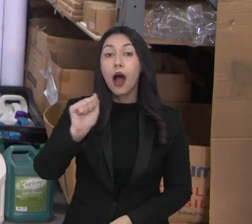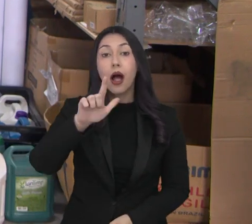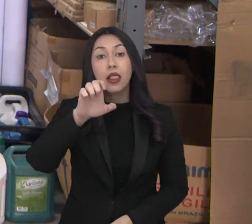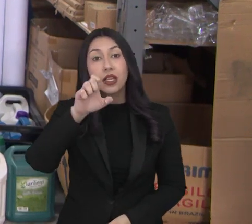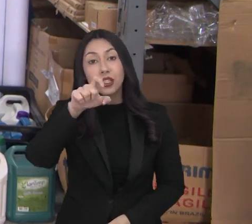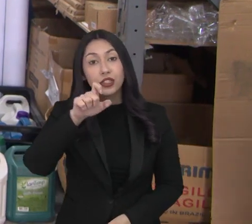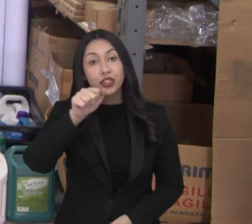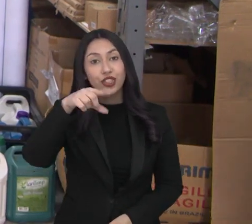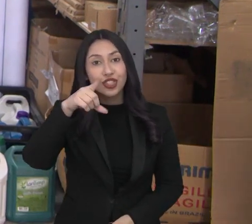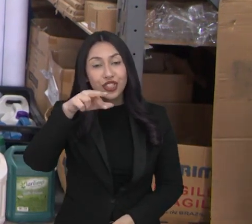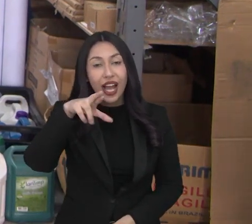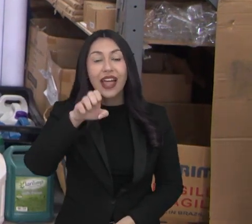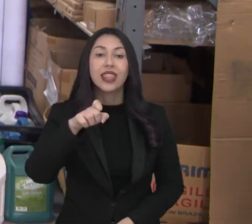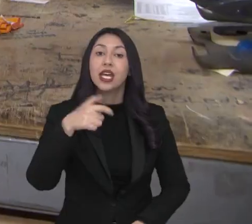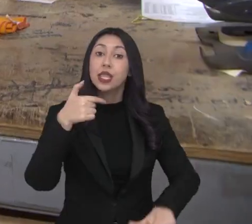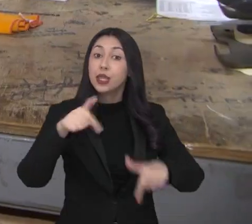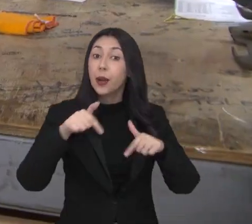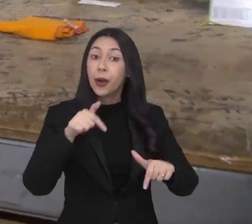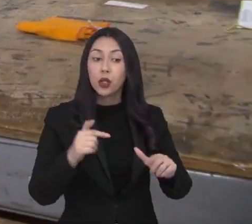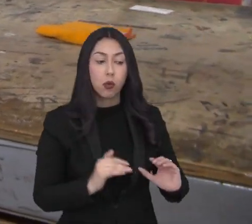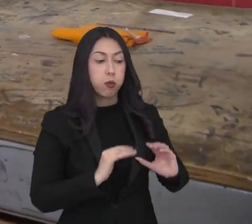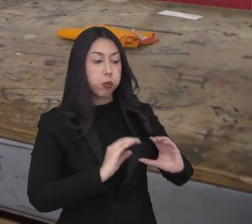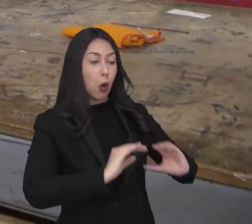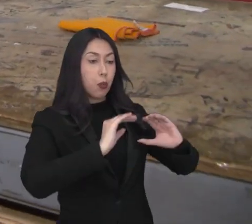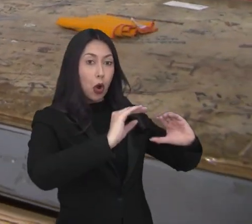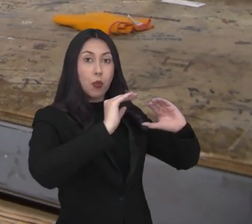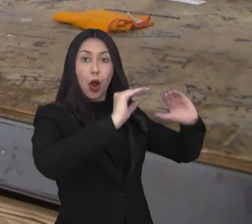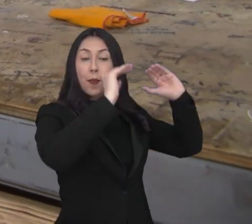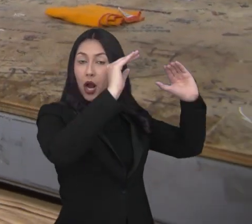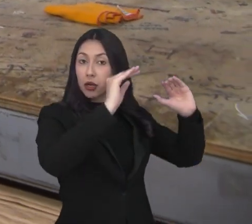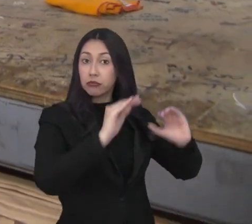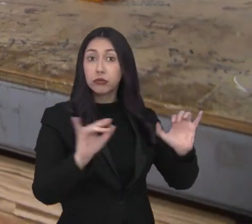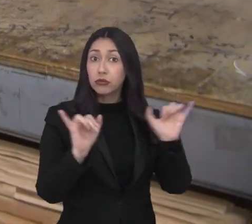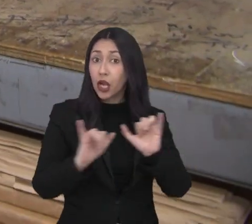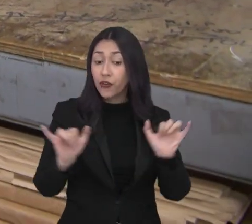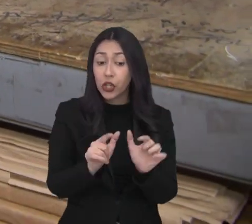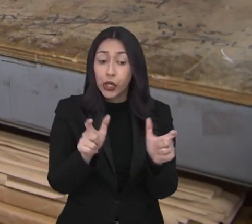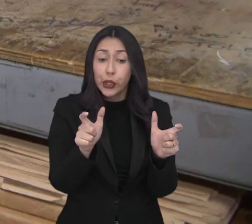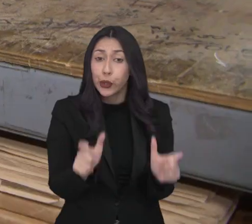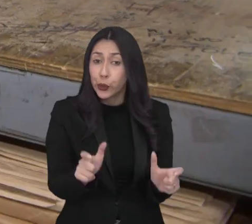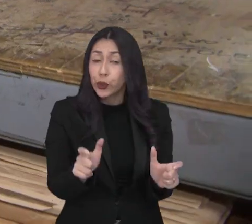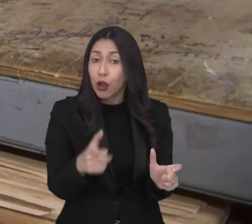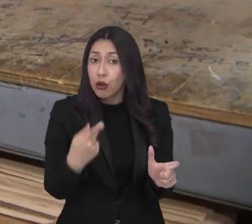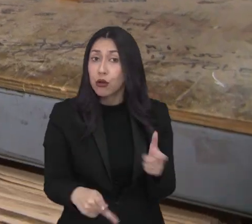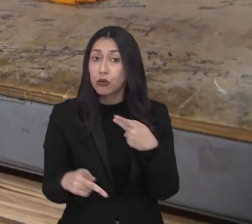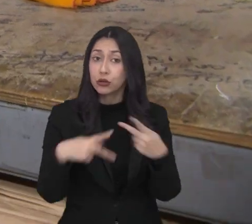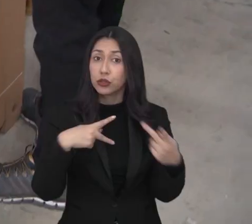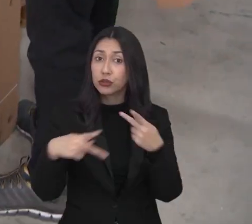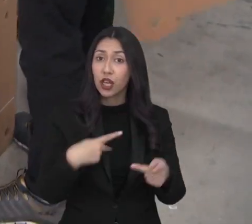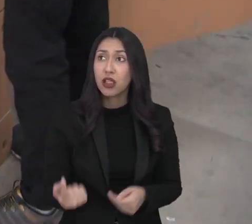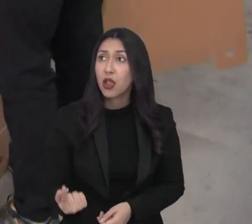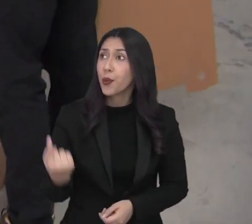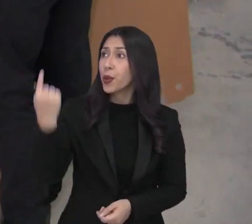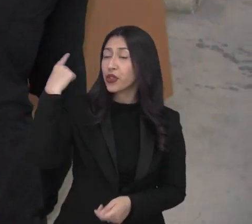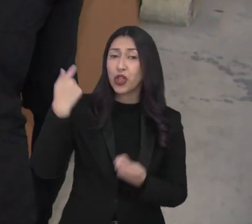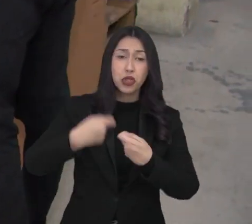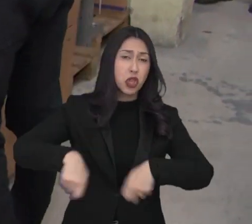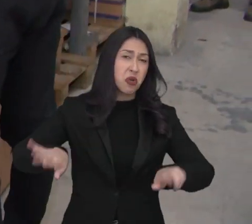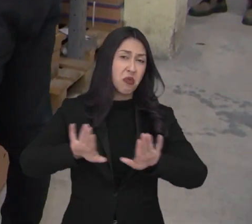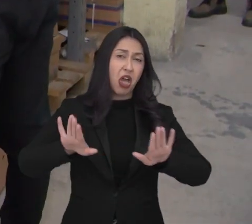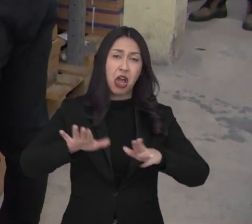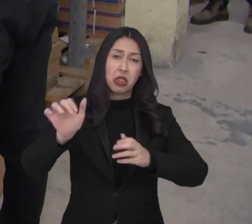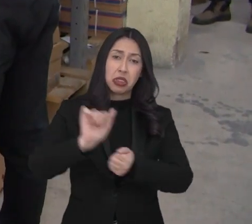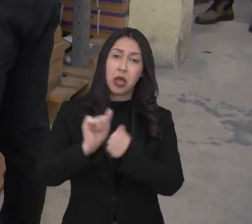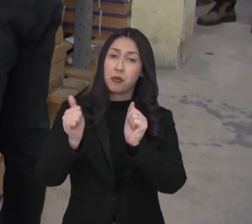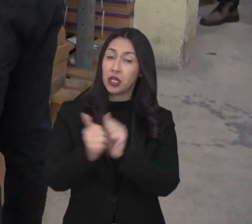ramo de suprimentos corporativos. O empresário afirma que o espaço da empresa na região leste de São José não exigia